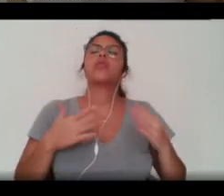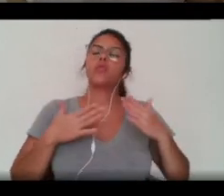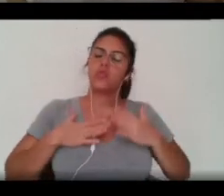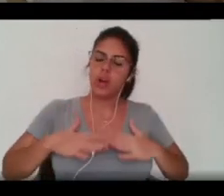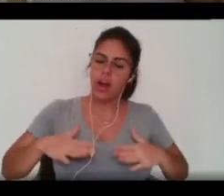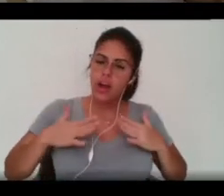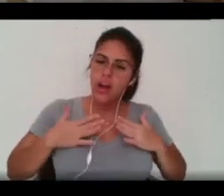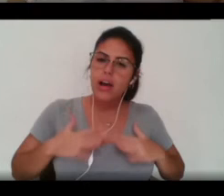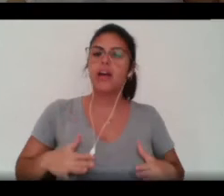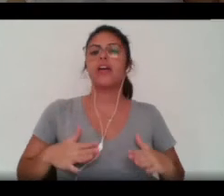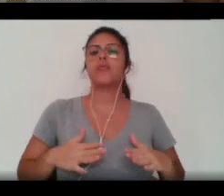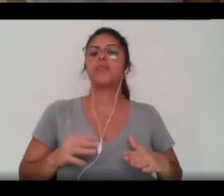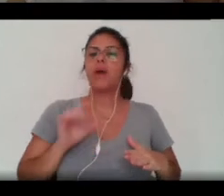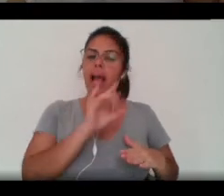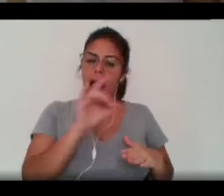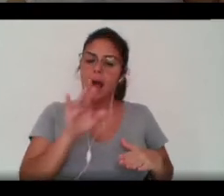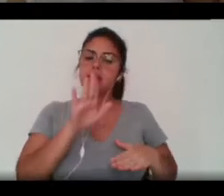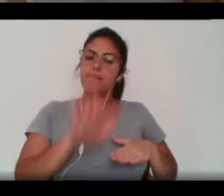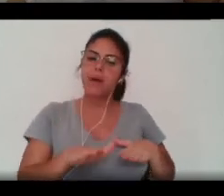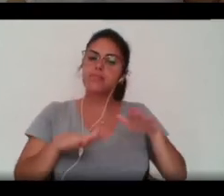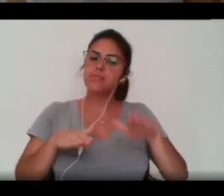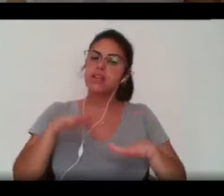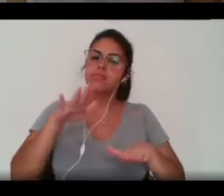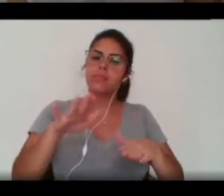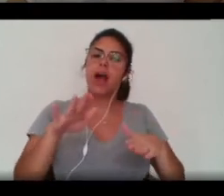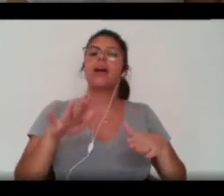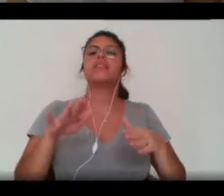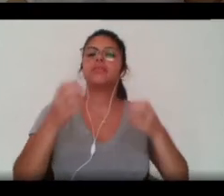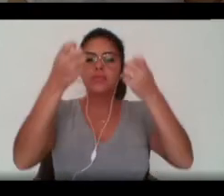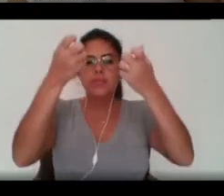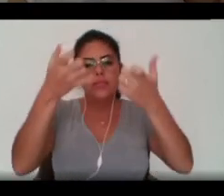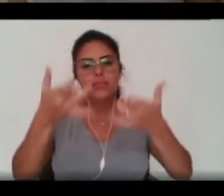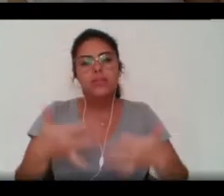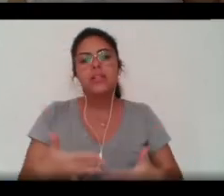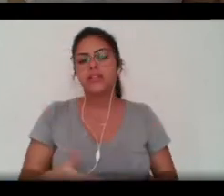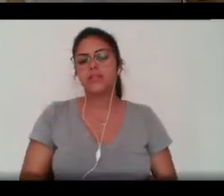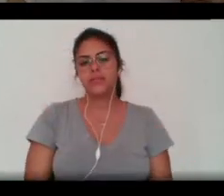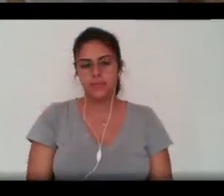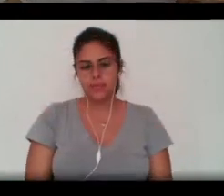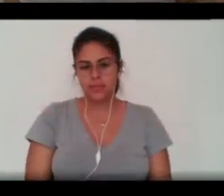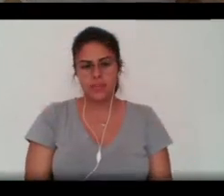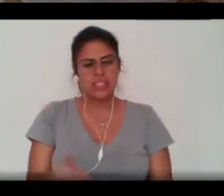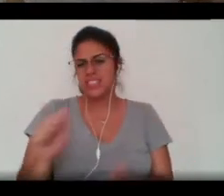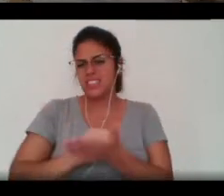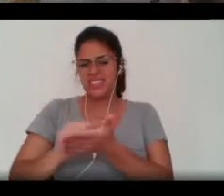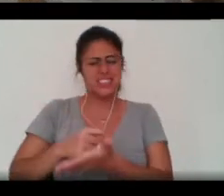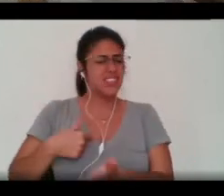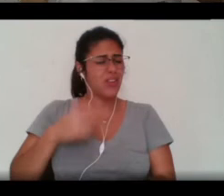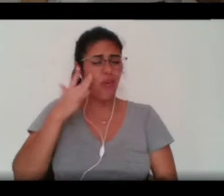bom? Tira isso aqui daqui, porque eu acho que eu tô fazendo trem errado.